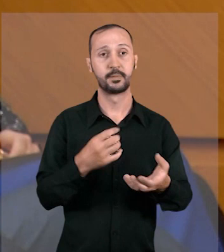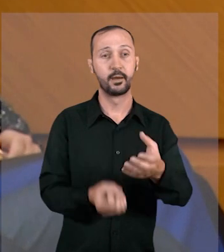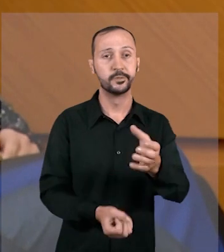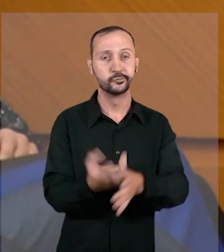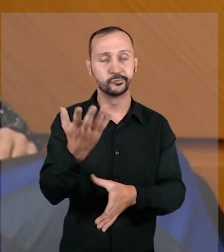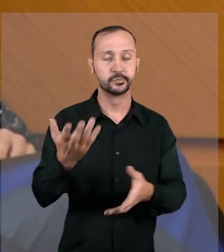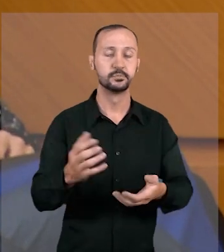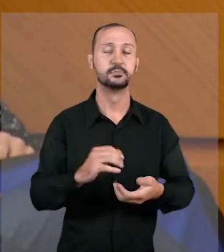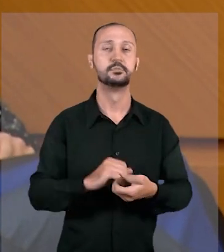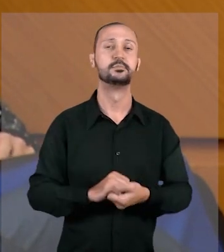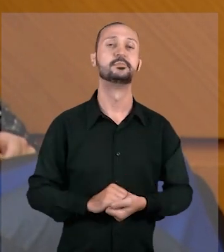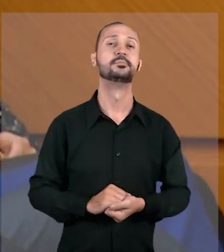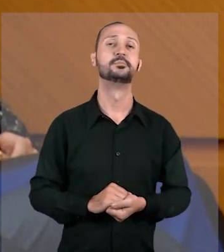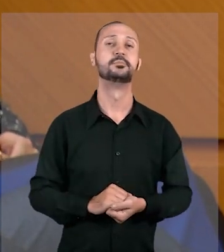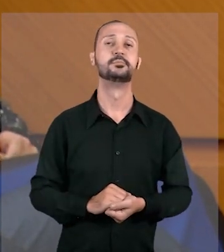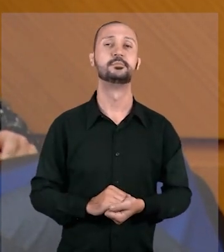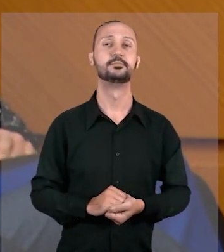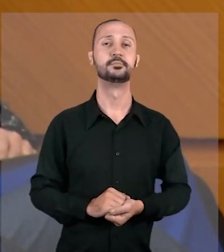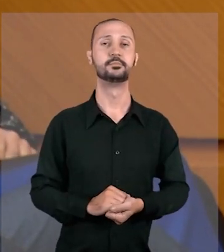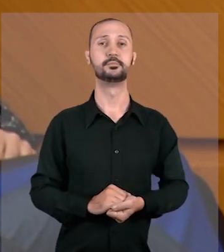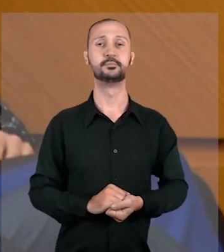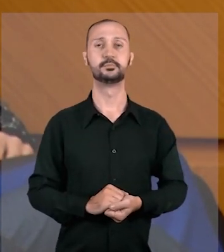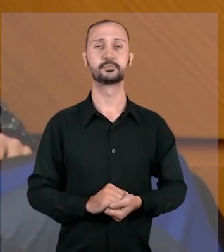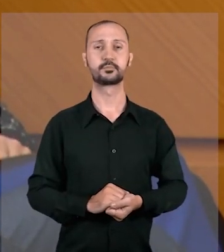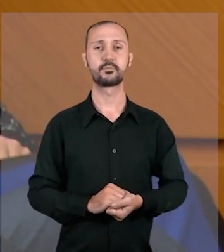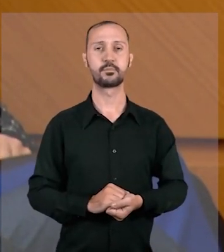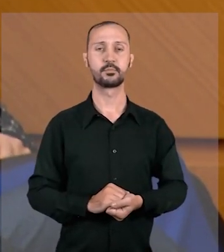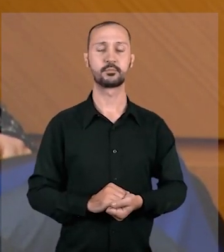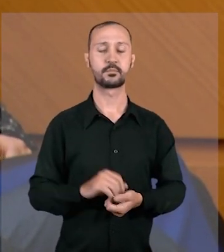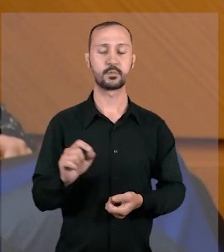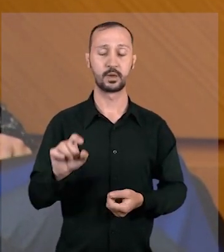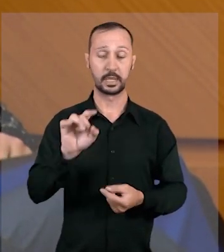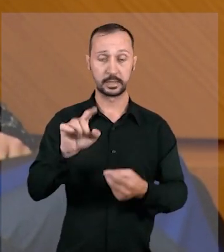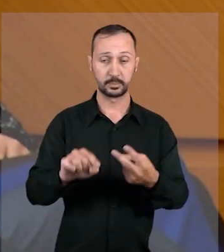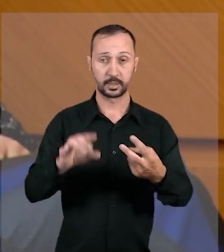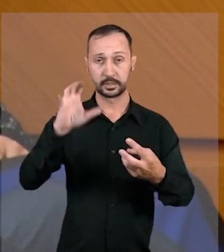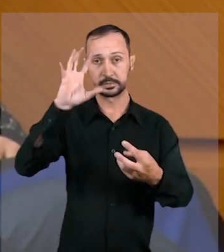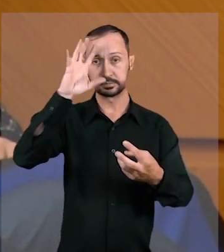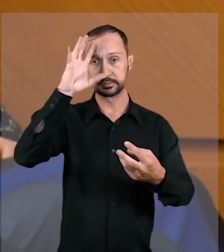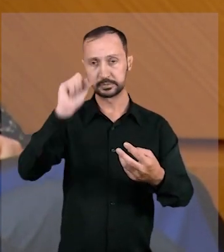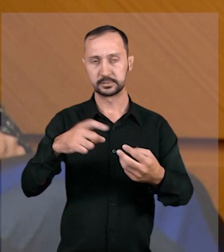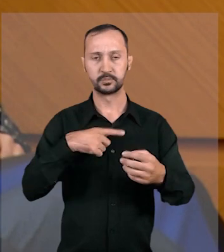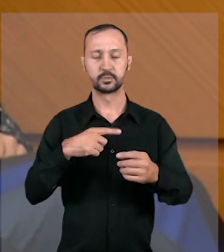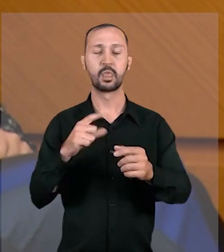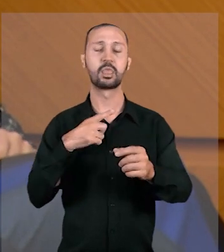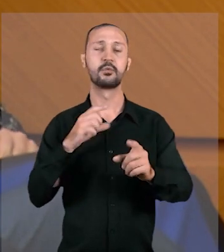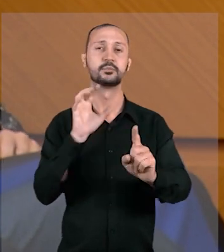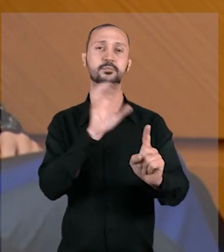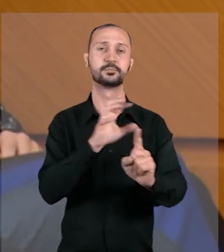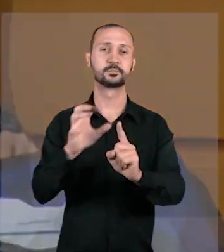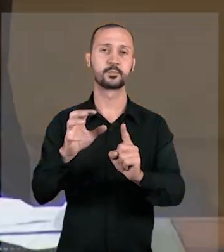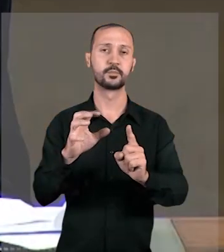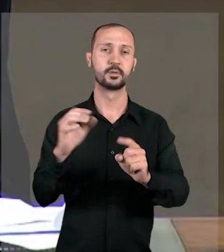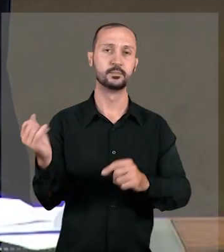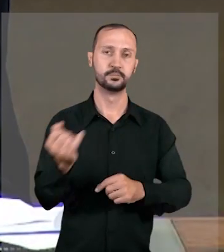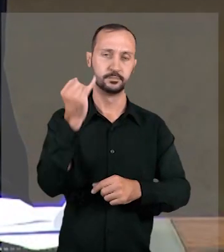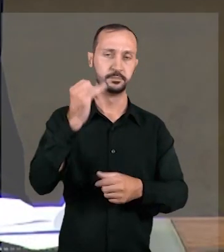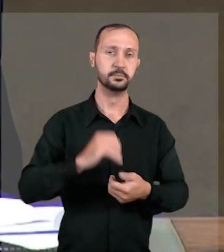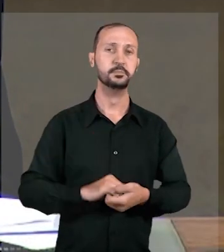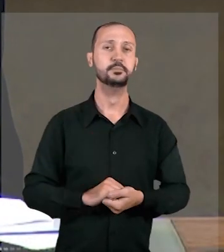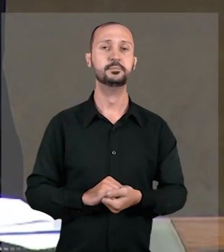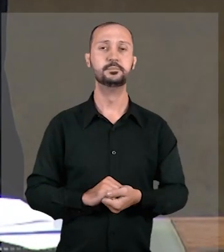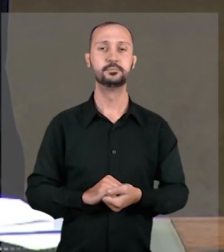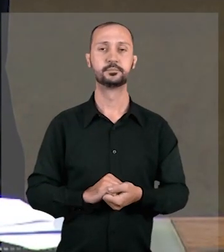obter o seu registro. Cada uma dessas decisões produziu algumas consequências importantes.